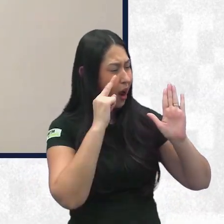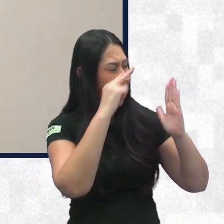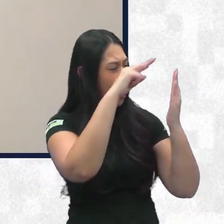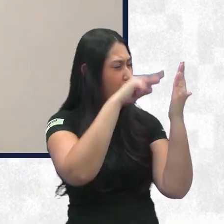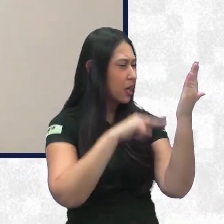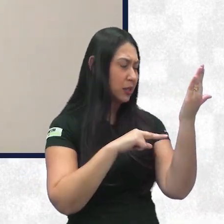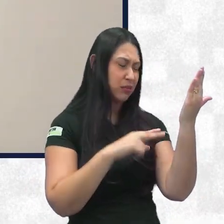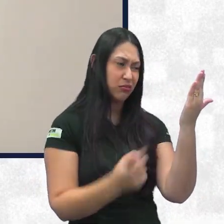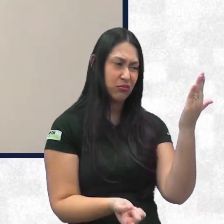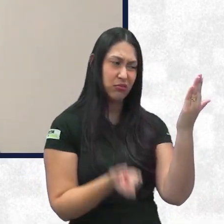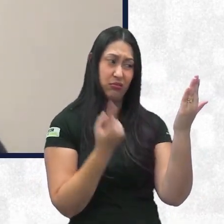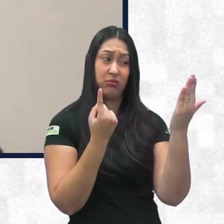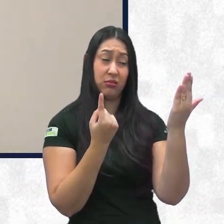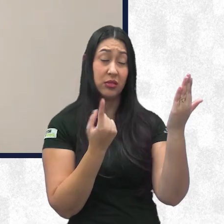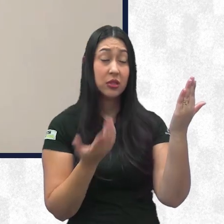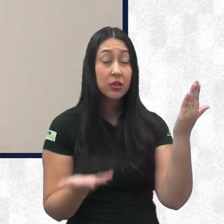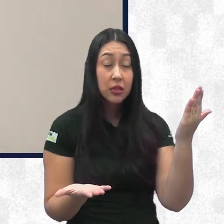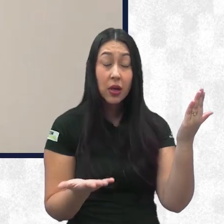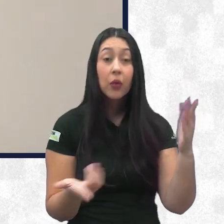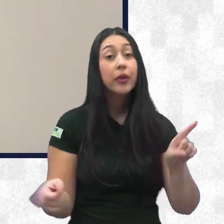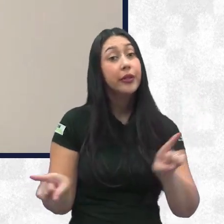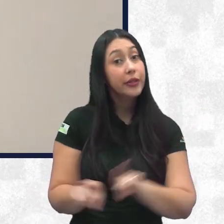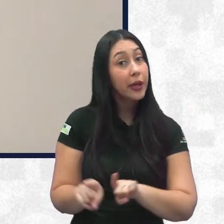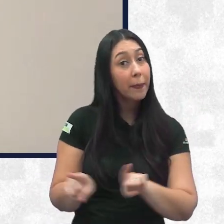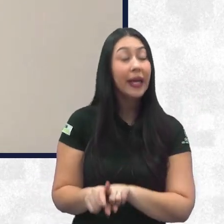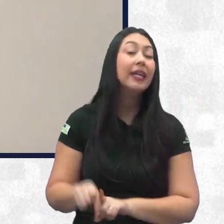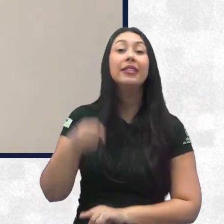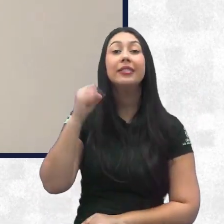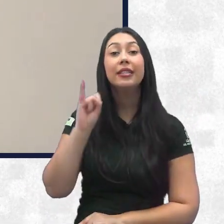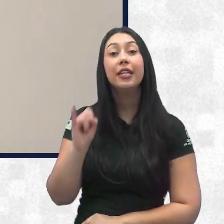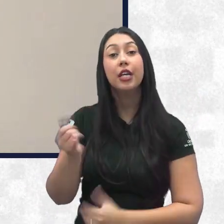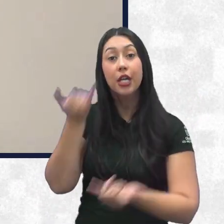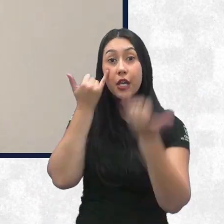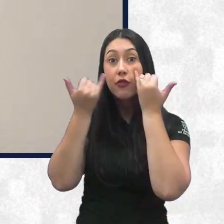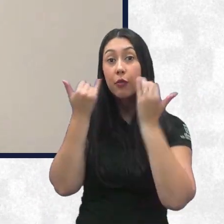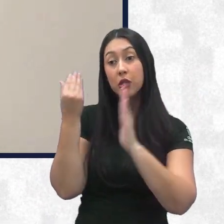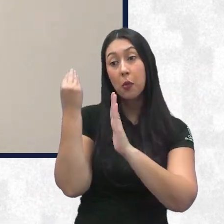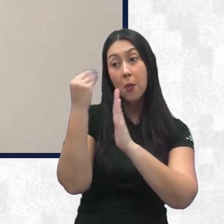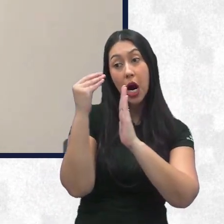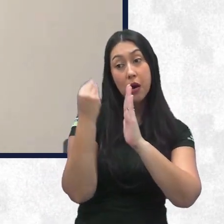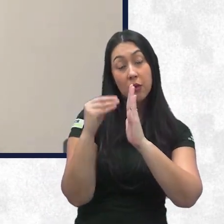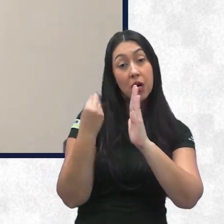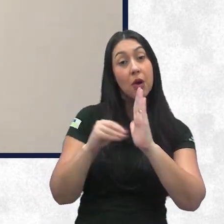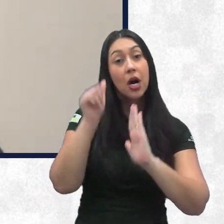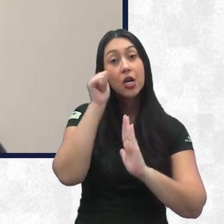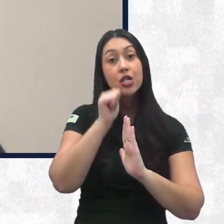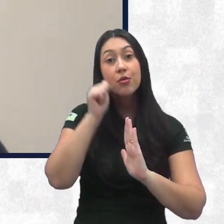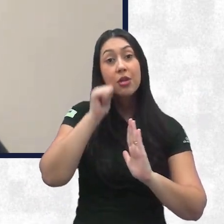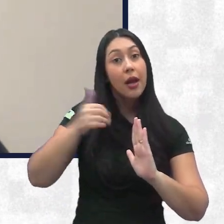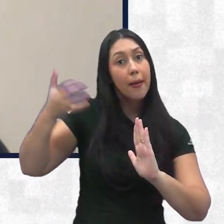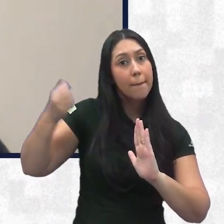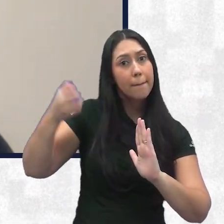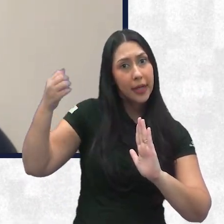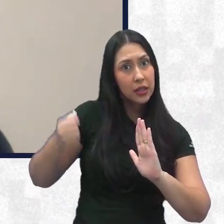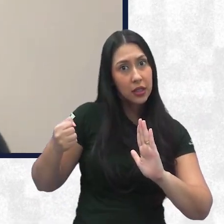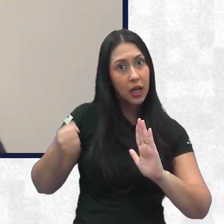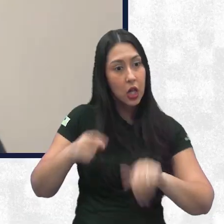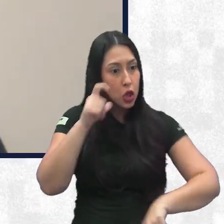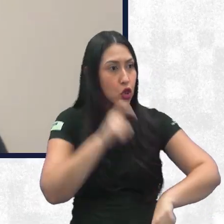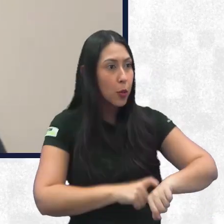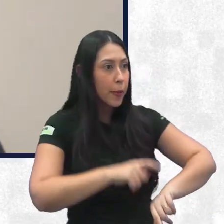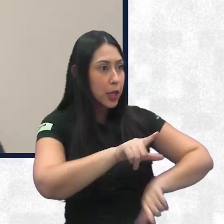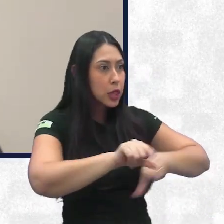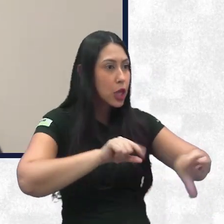um currículo de uma mulher, ele vai estranhar. Da mesma forma que se você só colocar mulher branca, ele vai entender